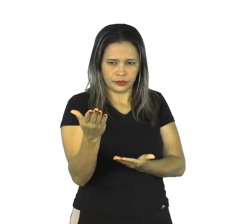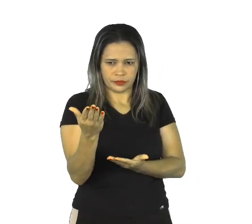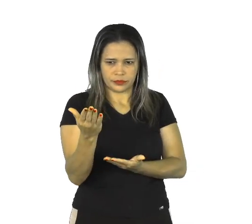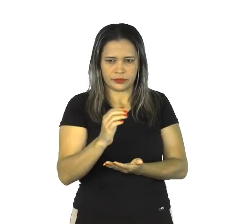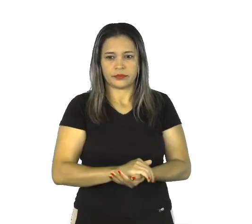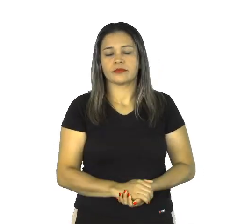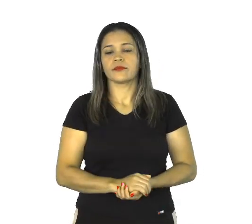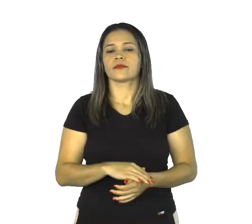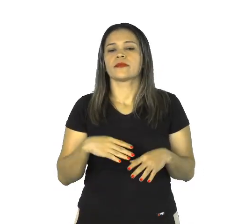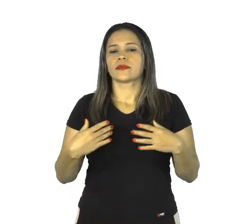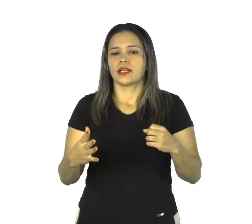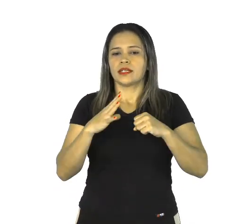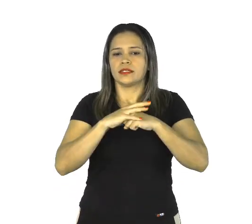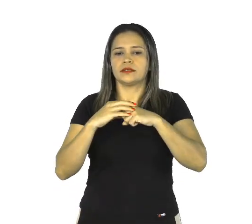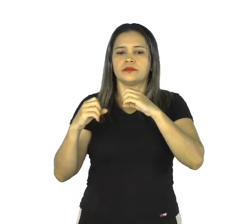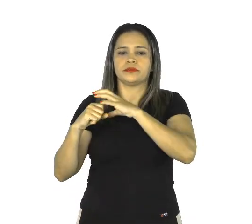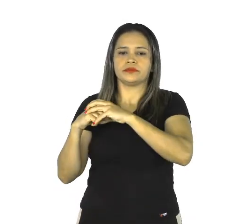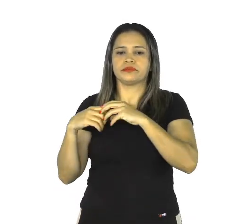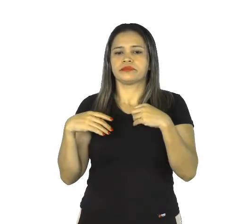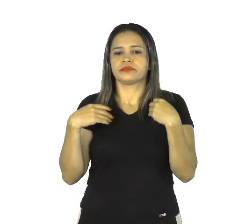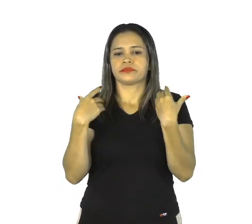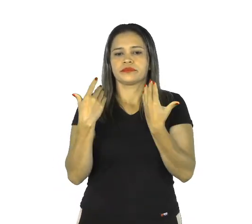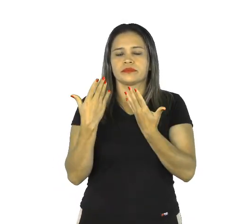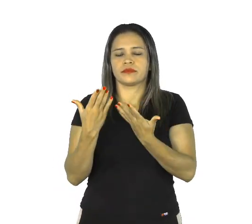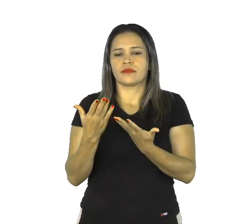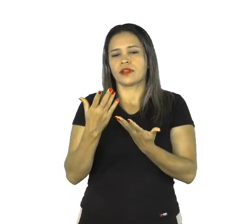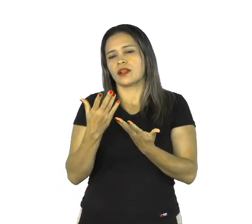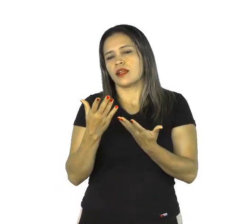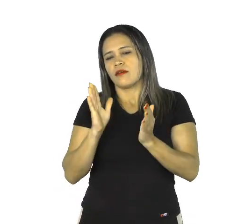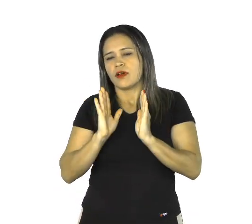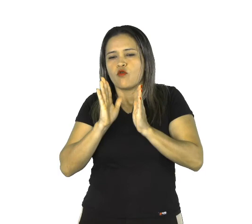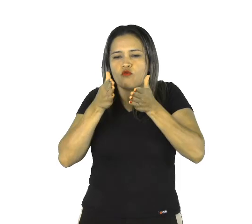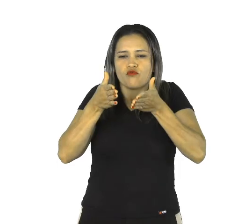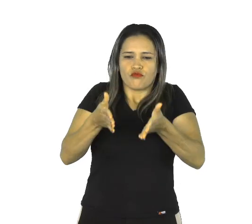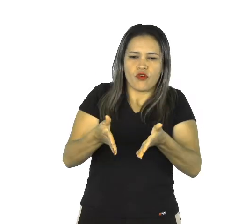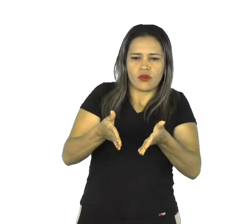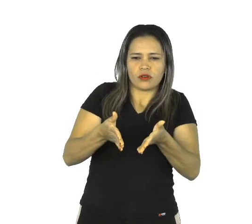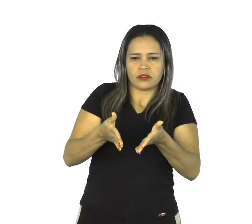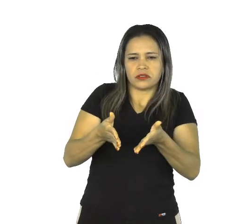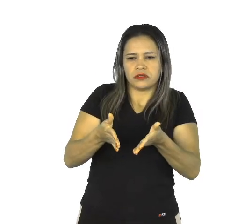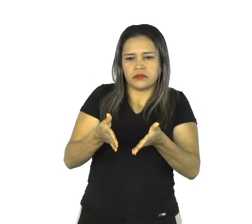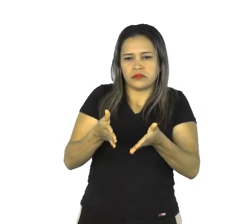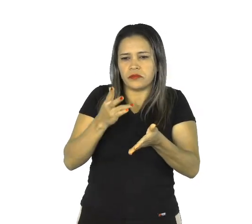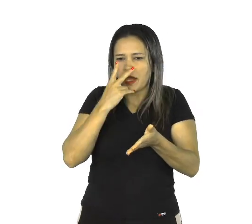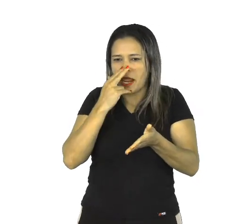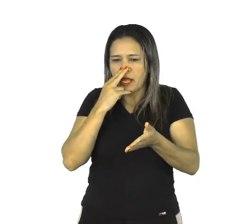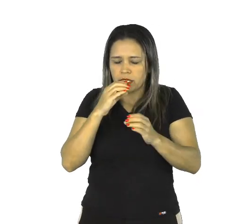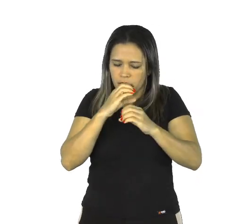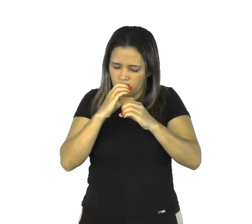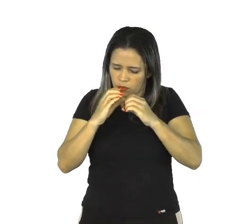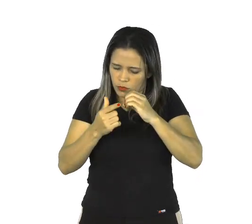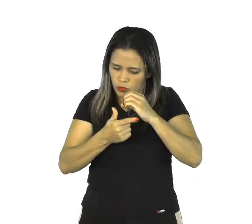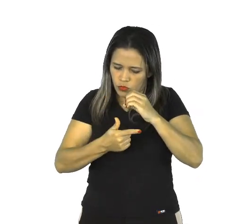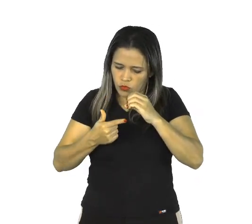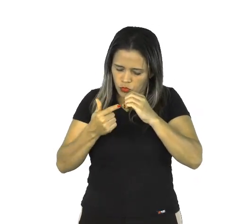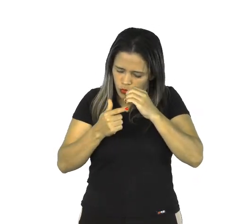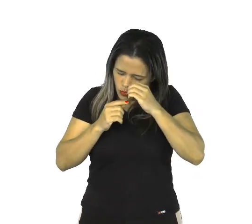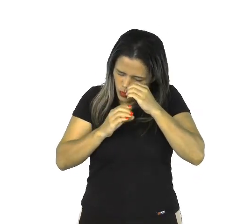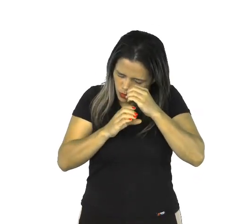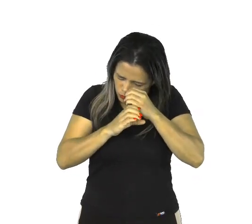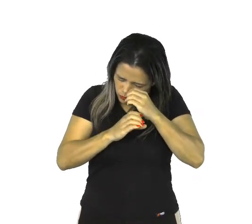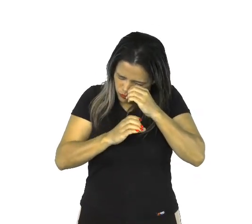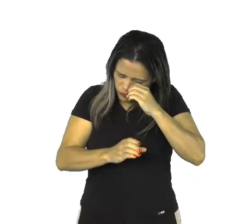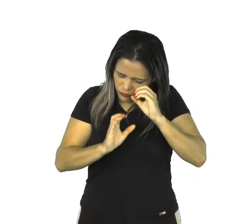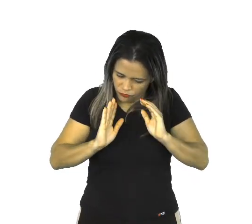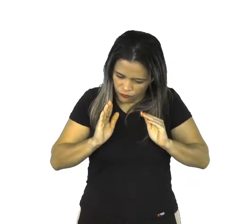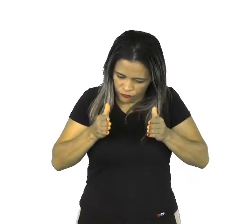essa célula aí, ela serve justamente para focalizar. Ela funciona como se fosse uma lente para focalizar essa imagem